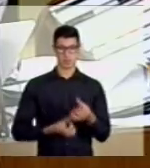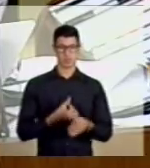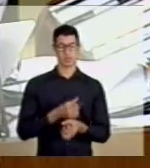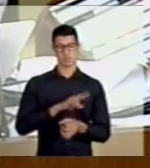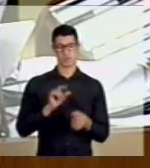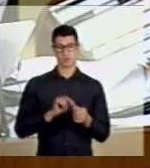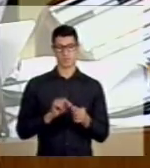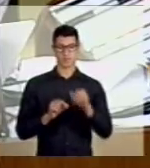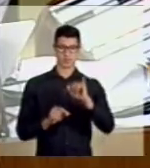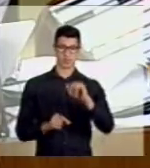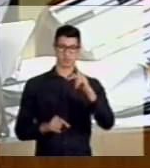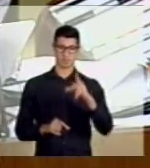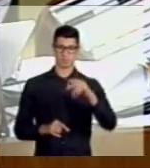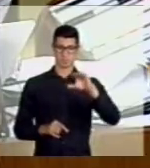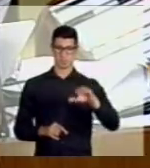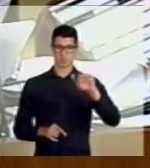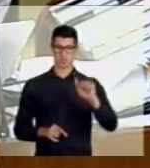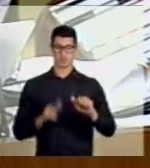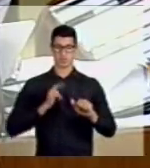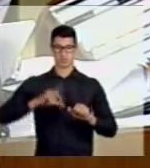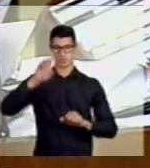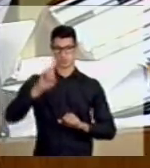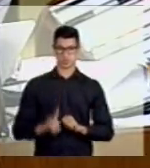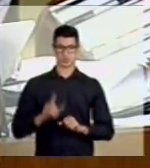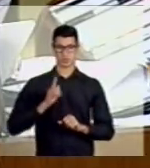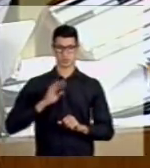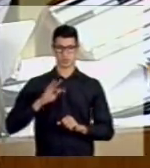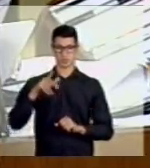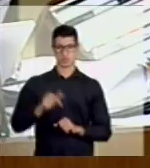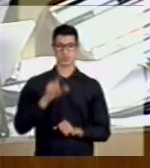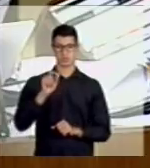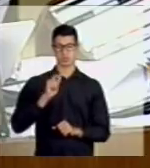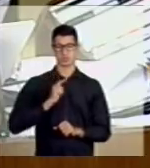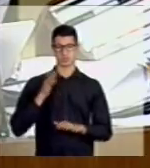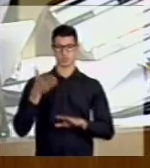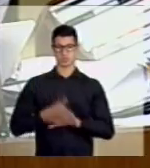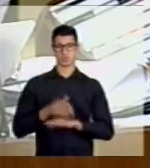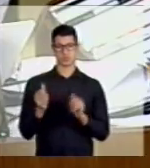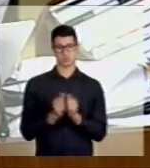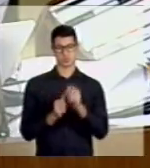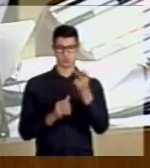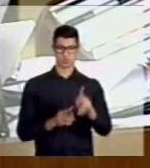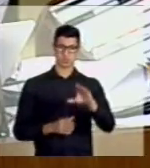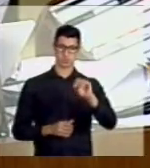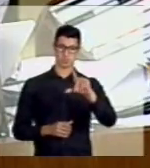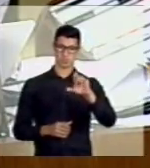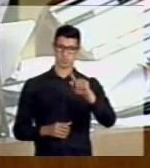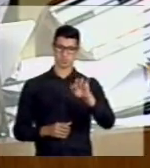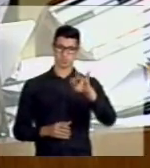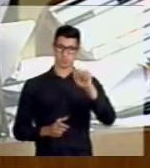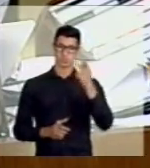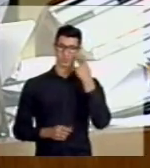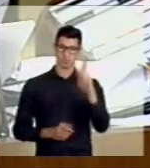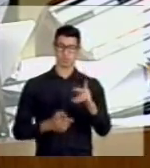feita pelo IPCA. Terão direito à reparação todos que haviam ingressado com ações coletivas e individuais